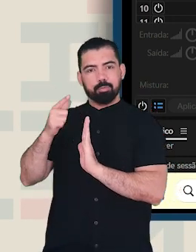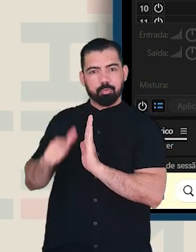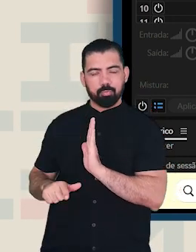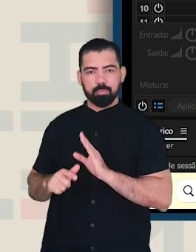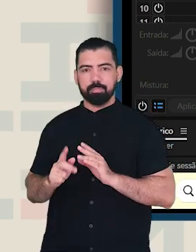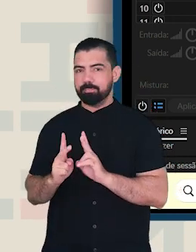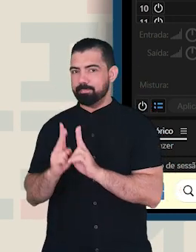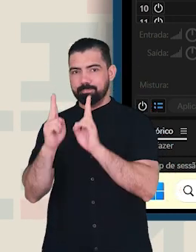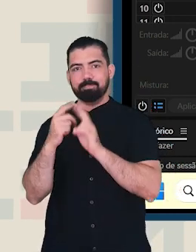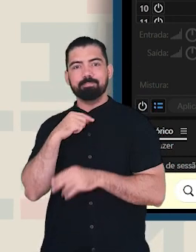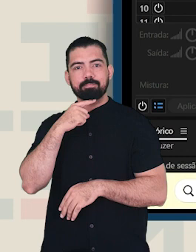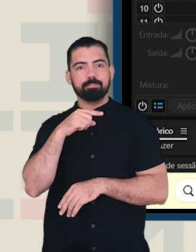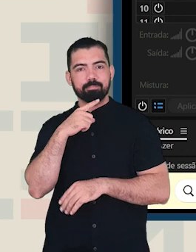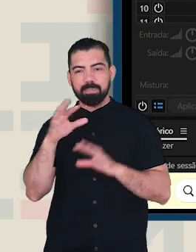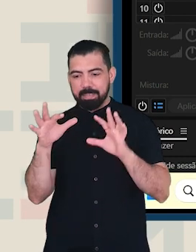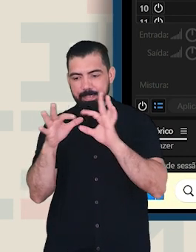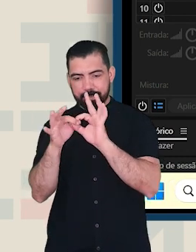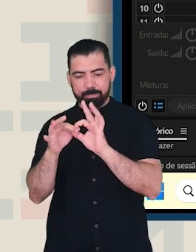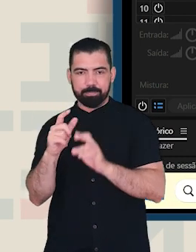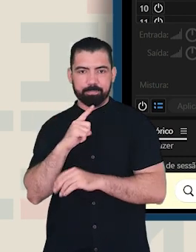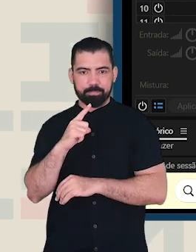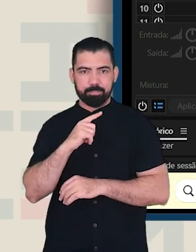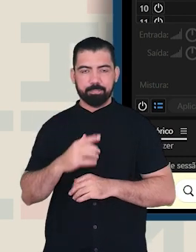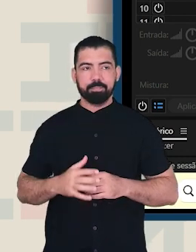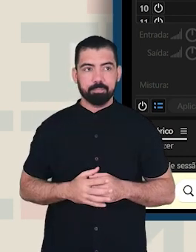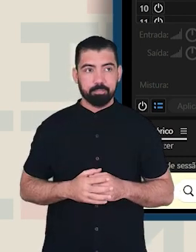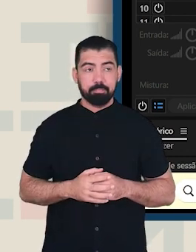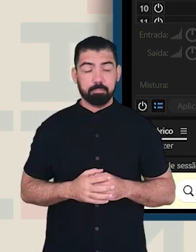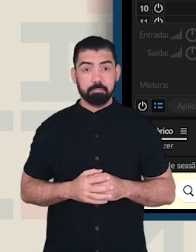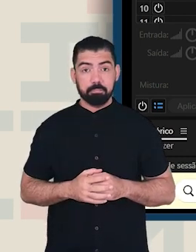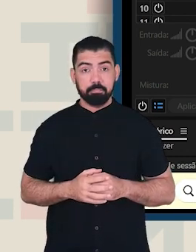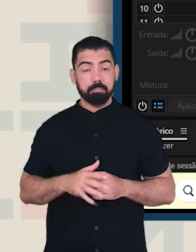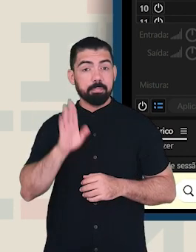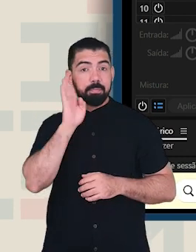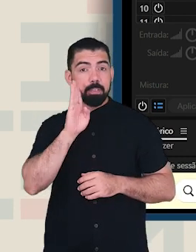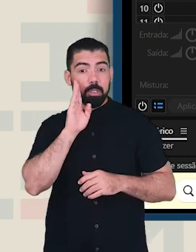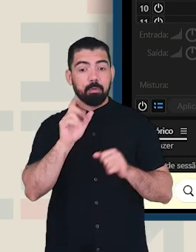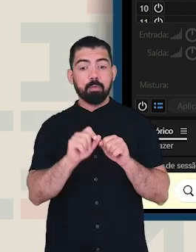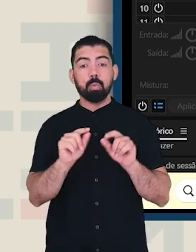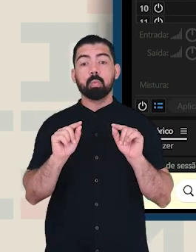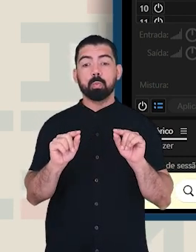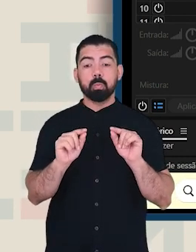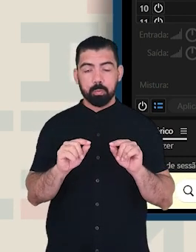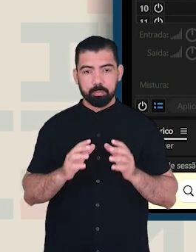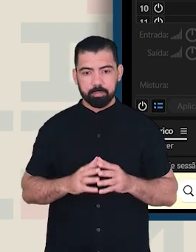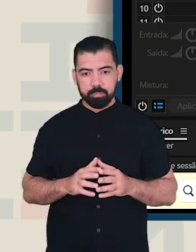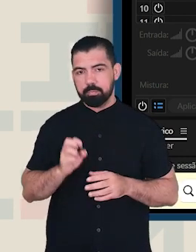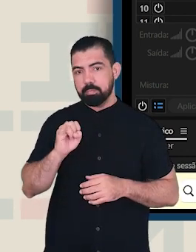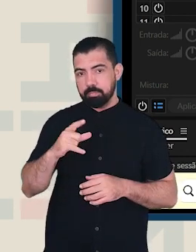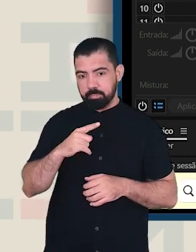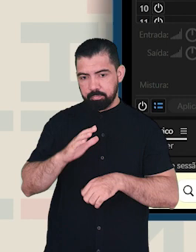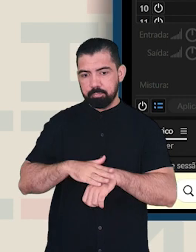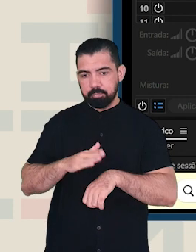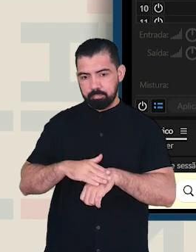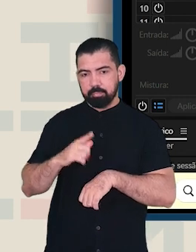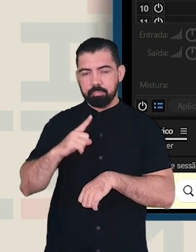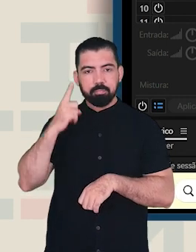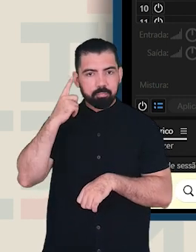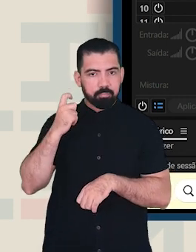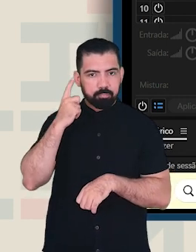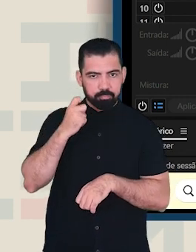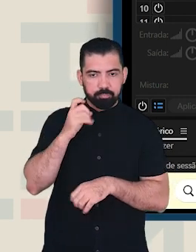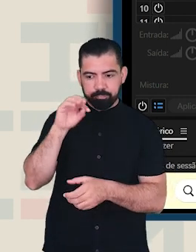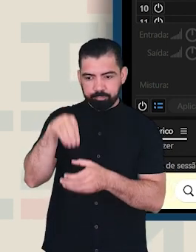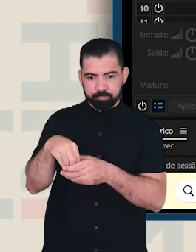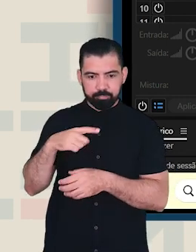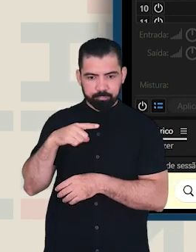son. Entonces, o que é legal de se fazer que se eu tenho esse som que